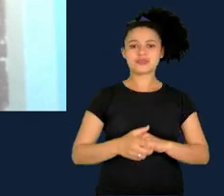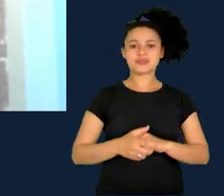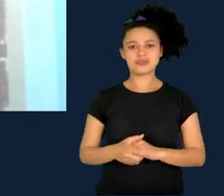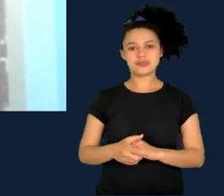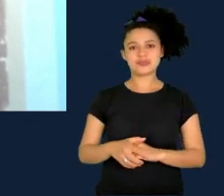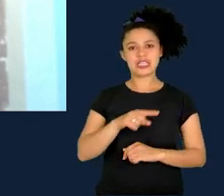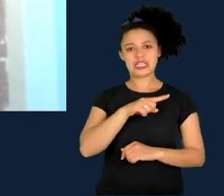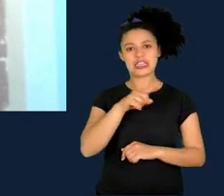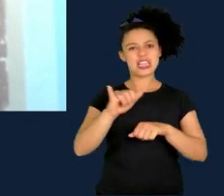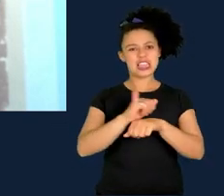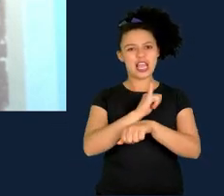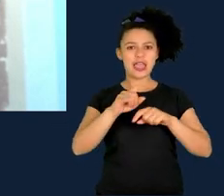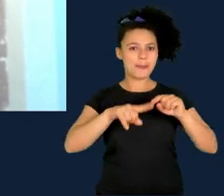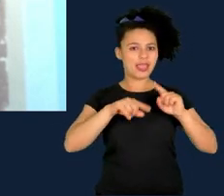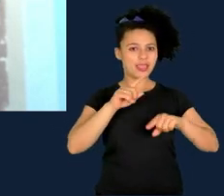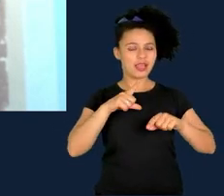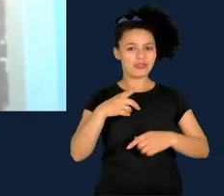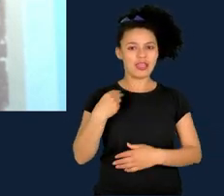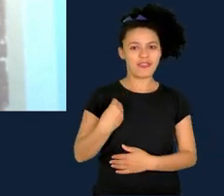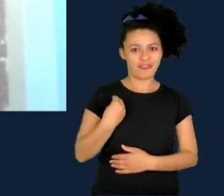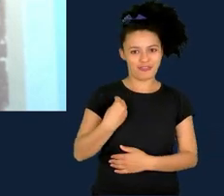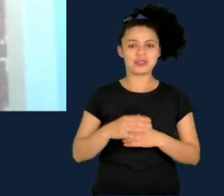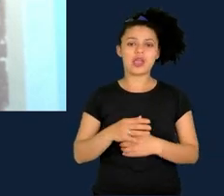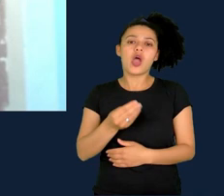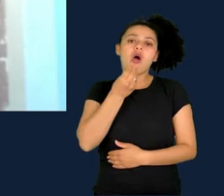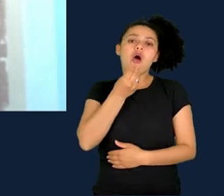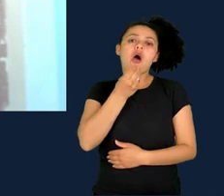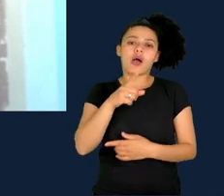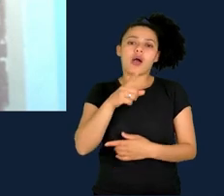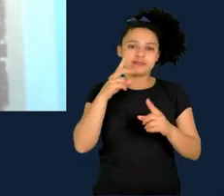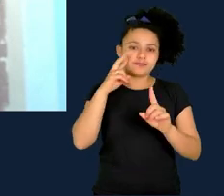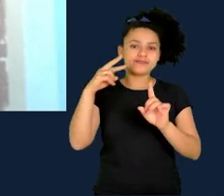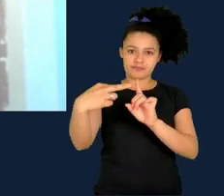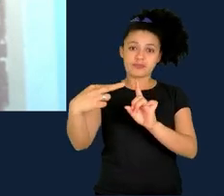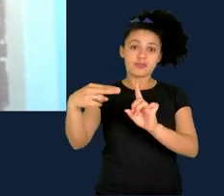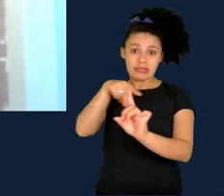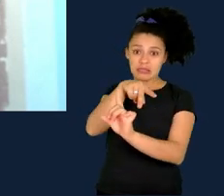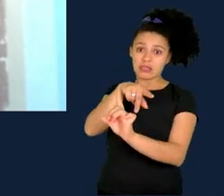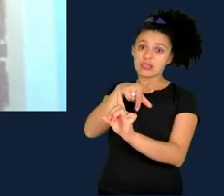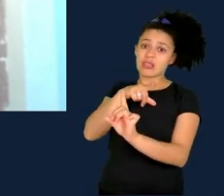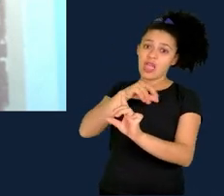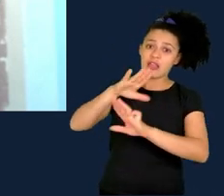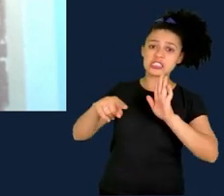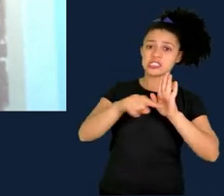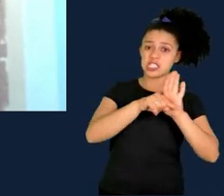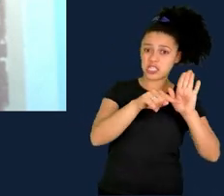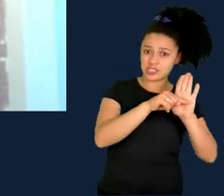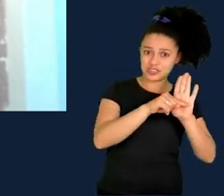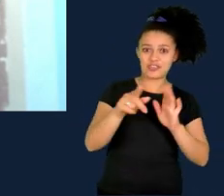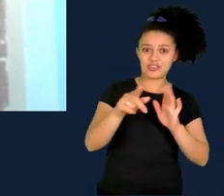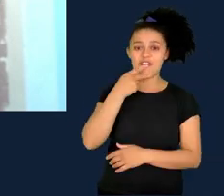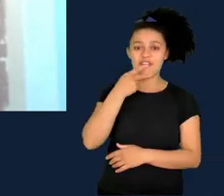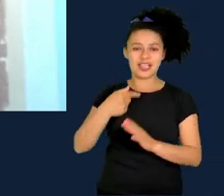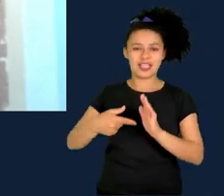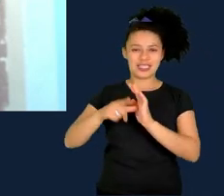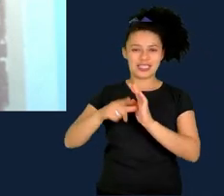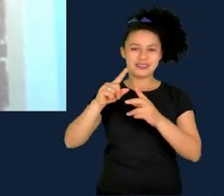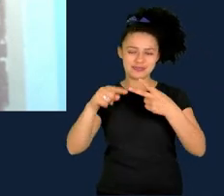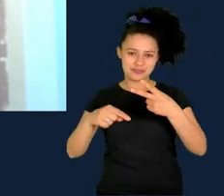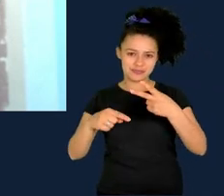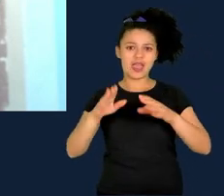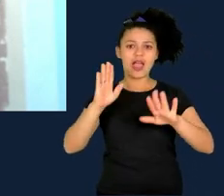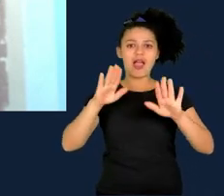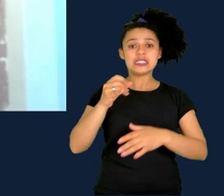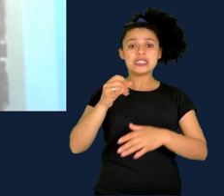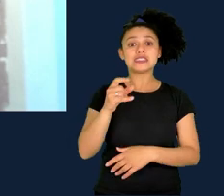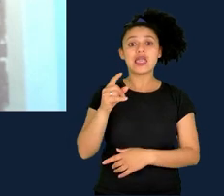dessas ferramentas que existem. Claro, tem lados negativos também, mas que nem o Clayton e o Francis falou, se a intenção é